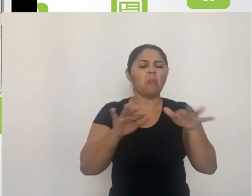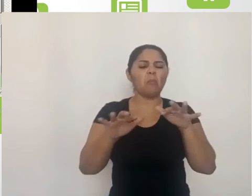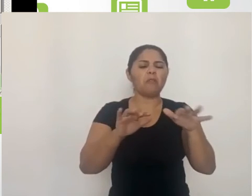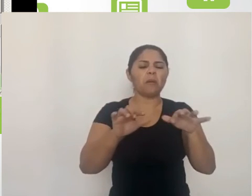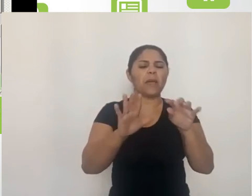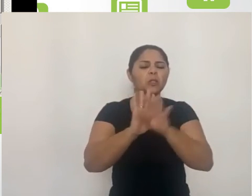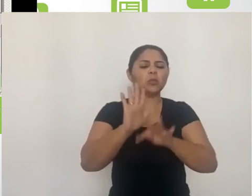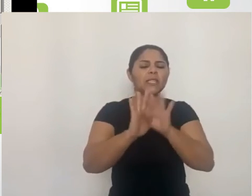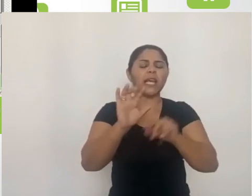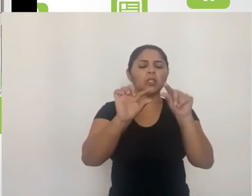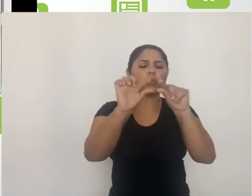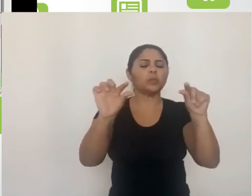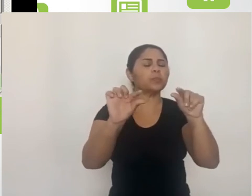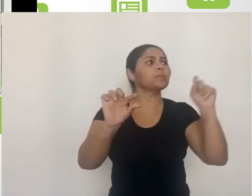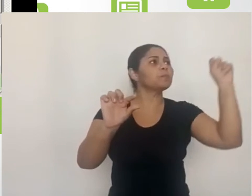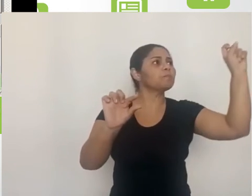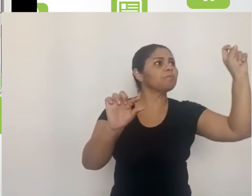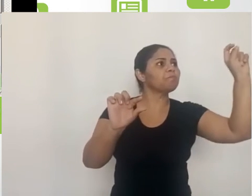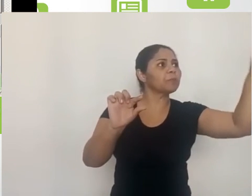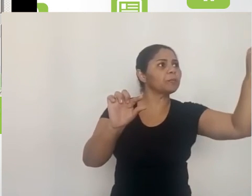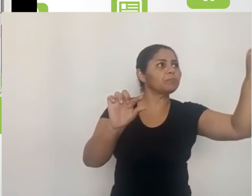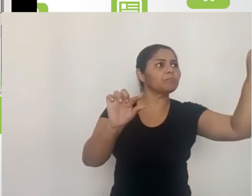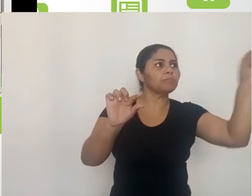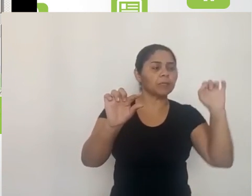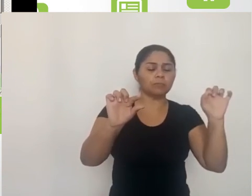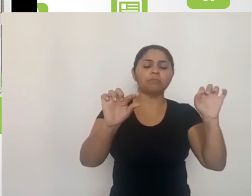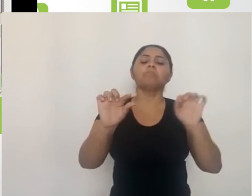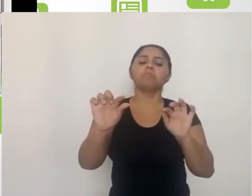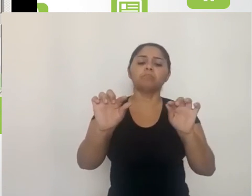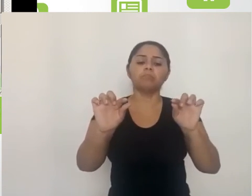alteração. Estou movimentando.